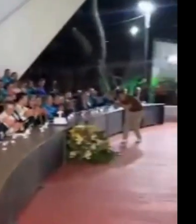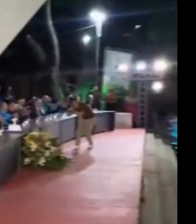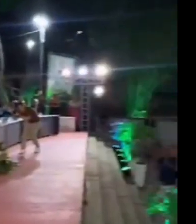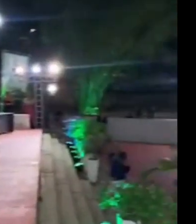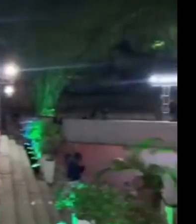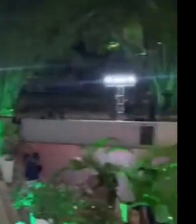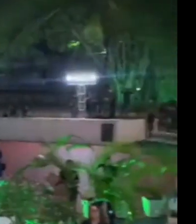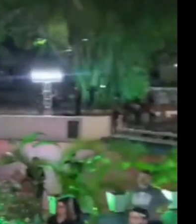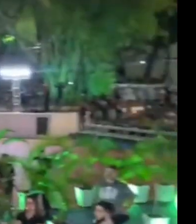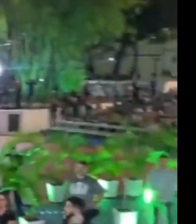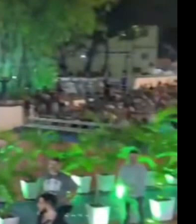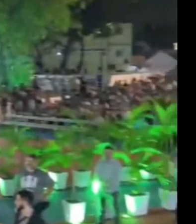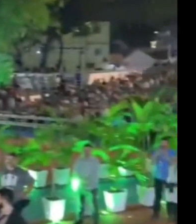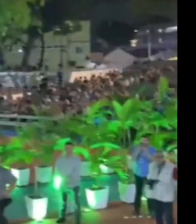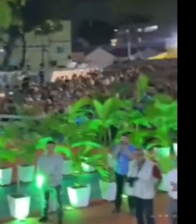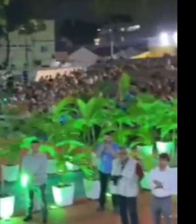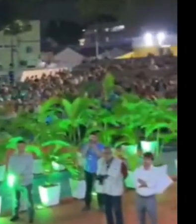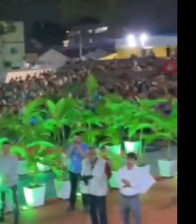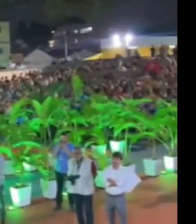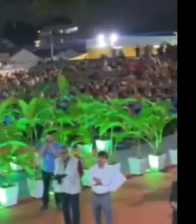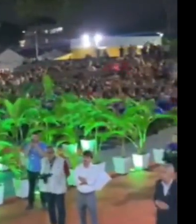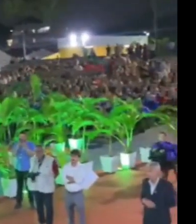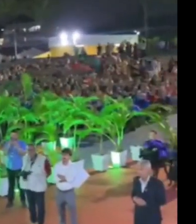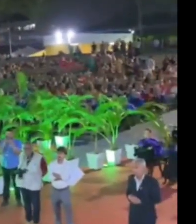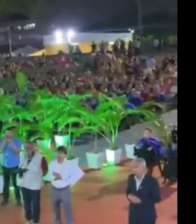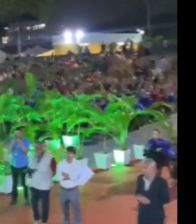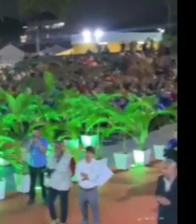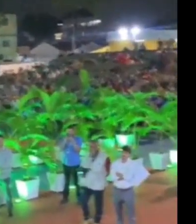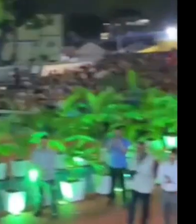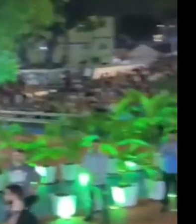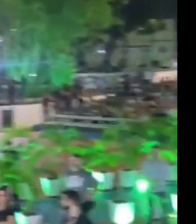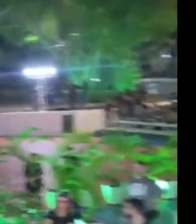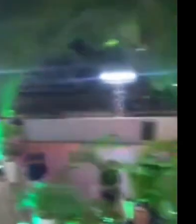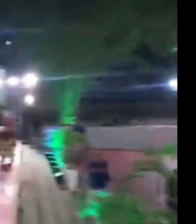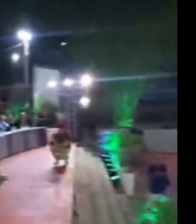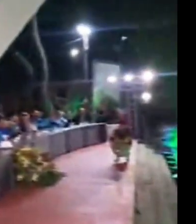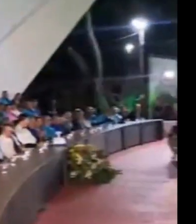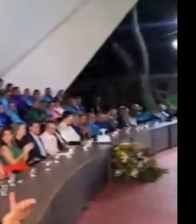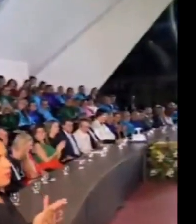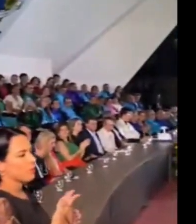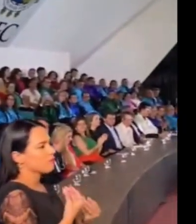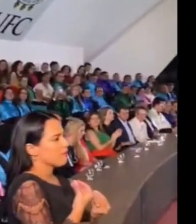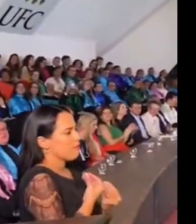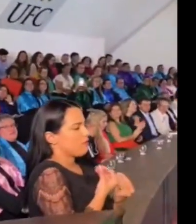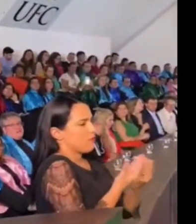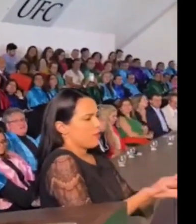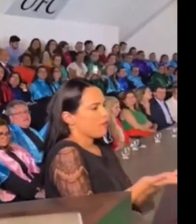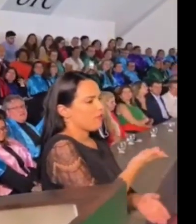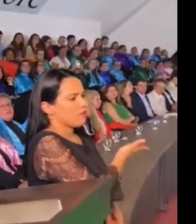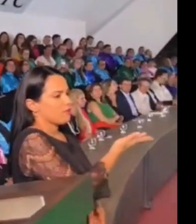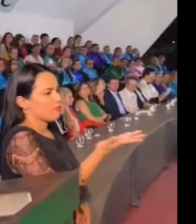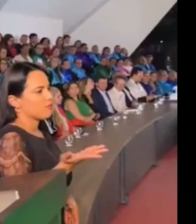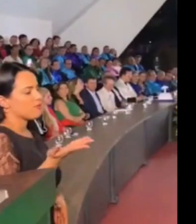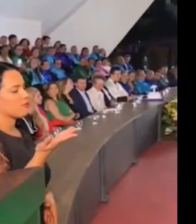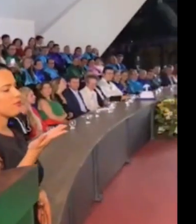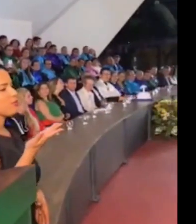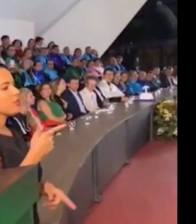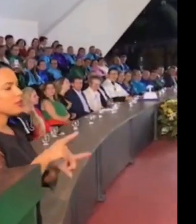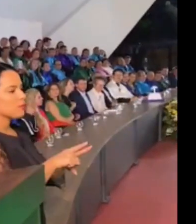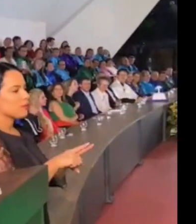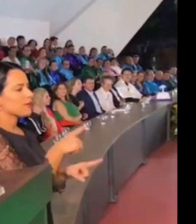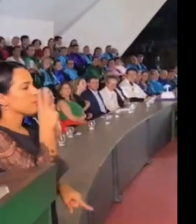honra e vir aqui dar posse a esse reitor e devolver a você, meu caro